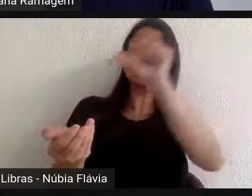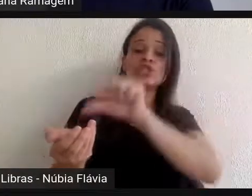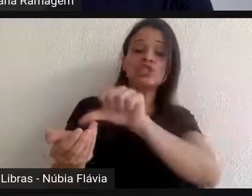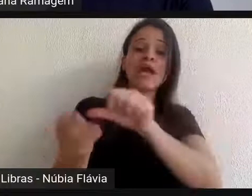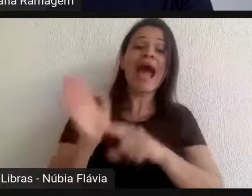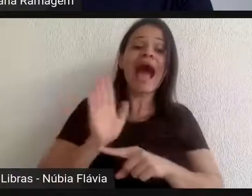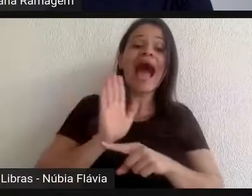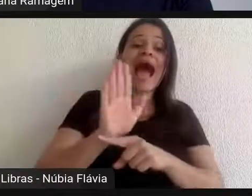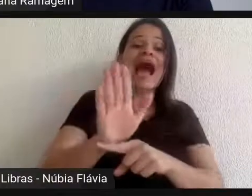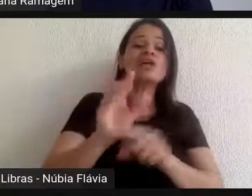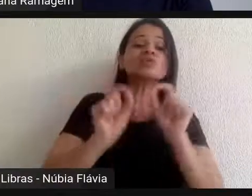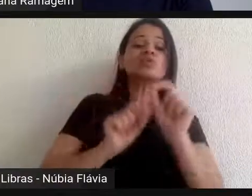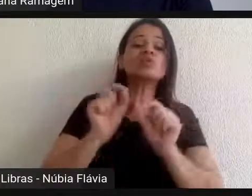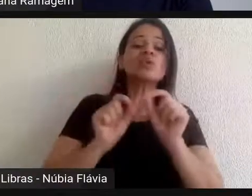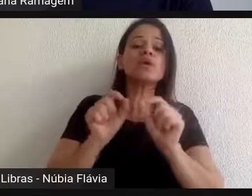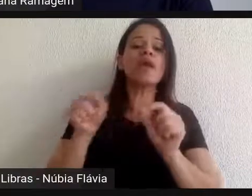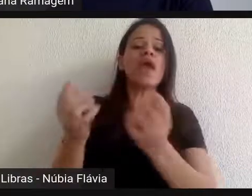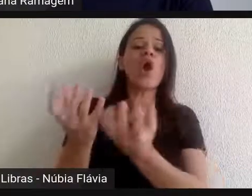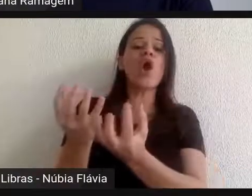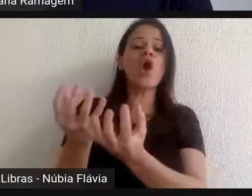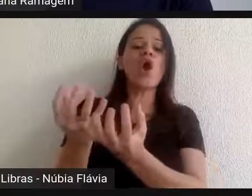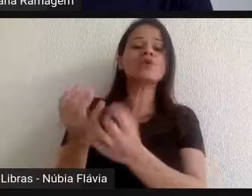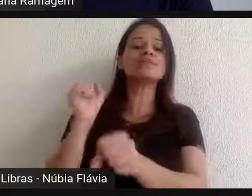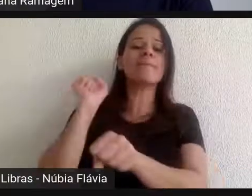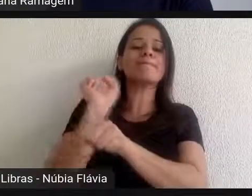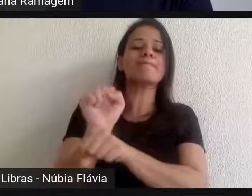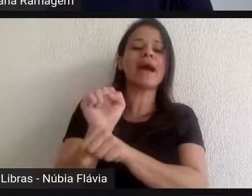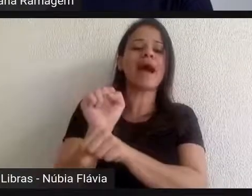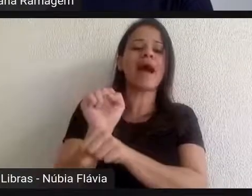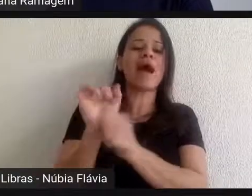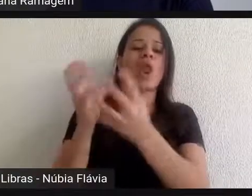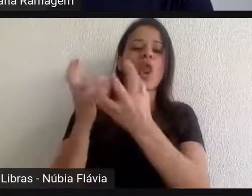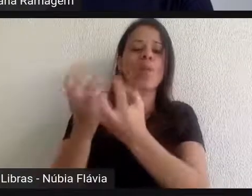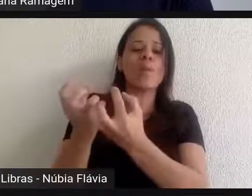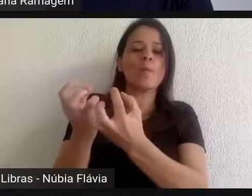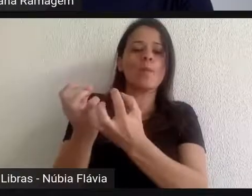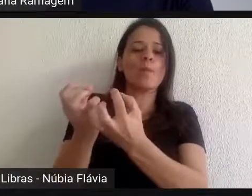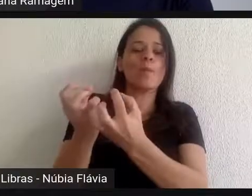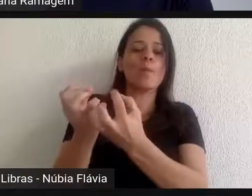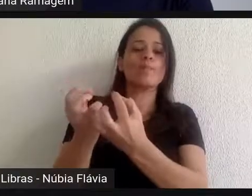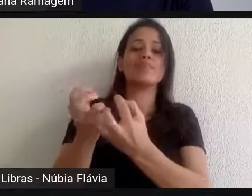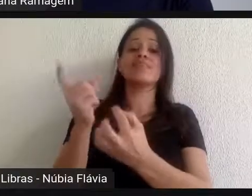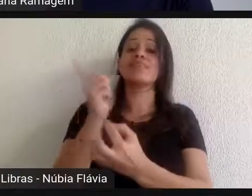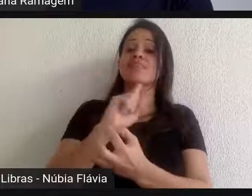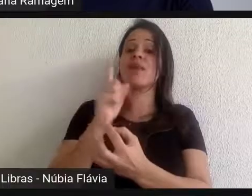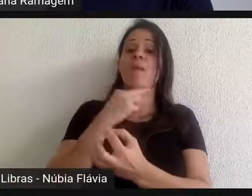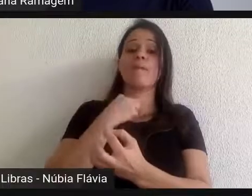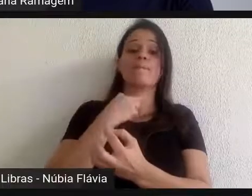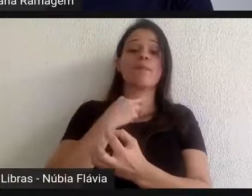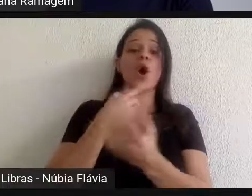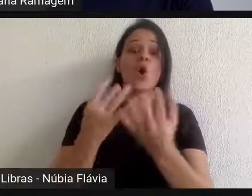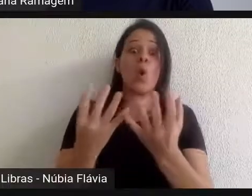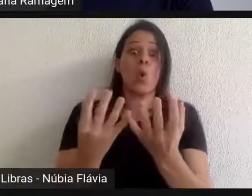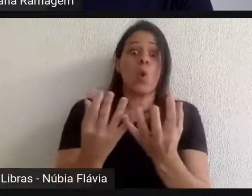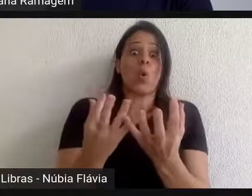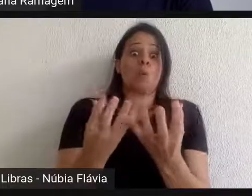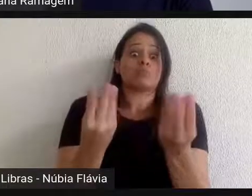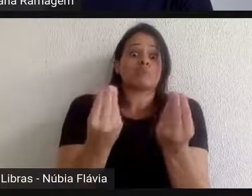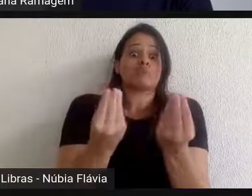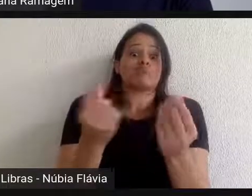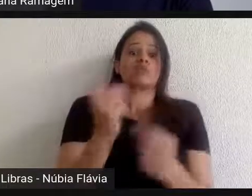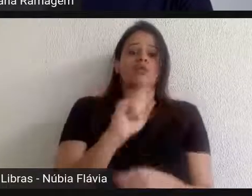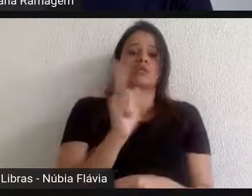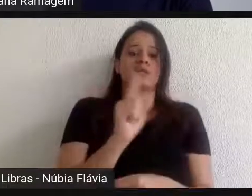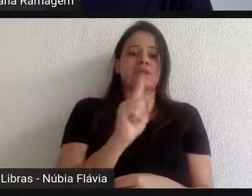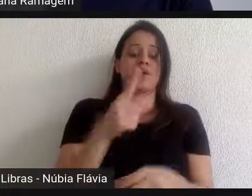interrompe o processo de cocção e inativa algumas enzimas, tá? É importante você não deixar o vegetal cozido demais, porque você vai